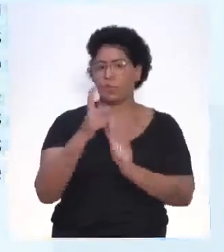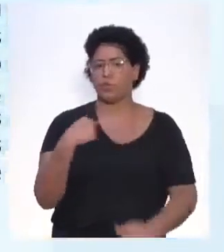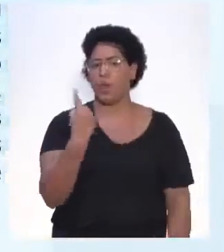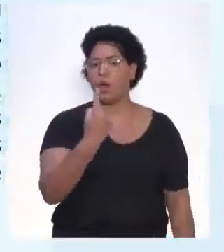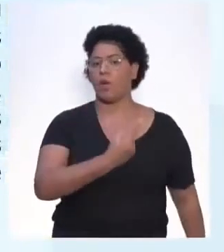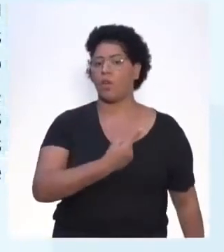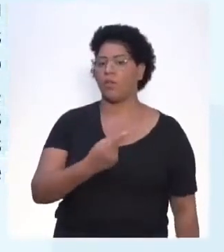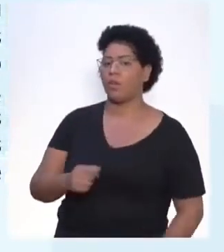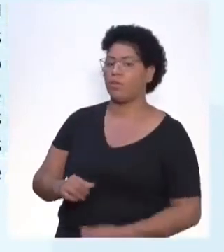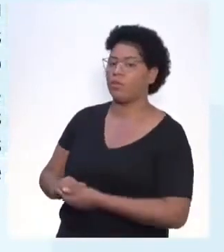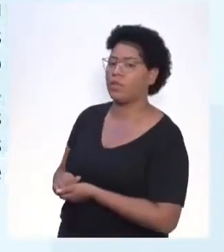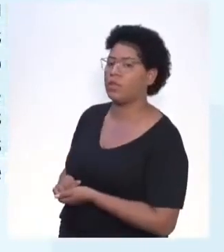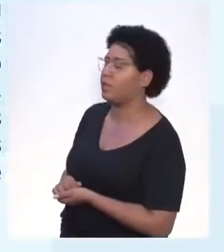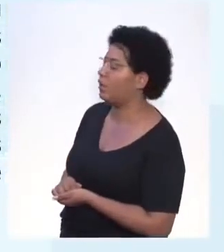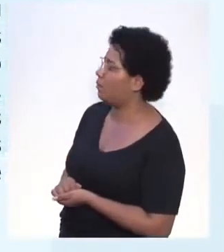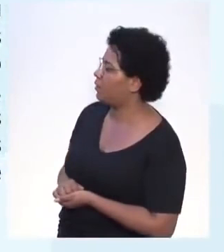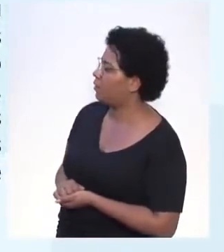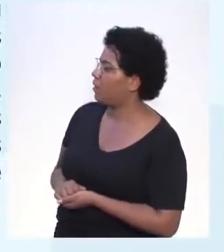Vamos lá?